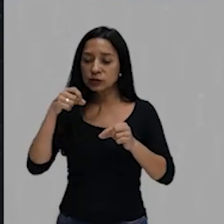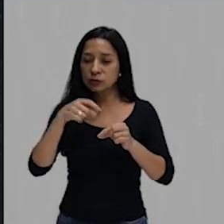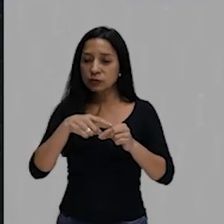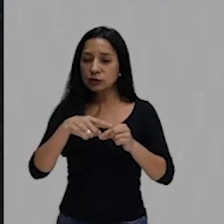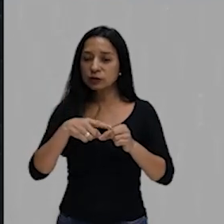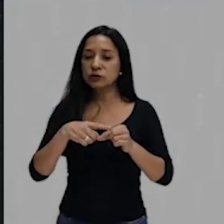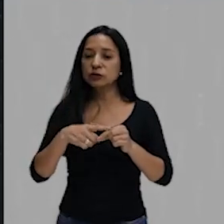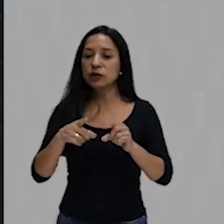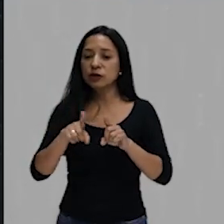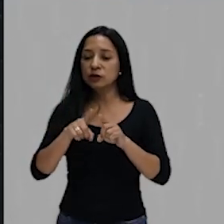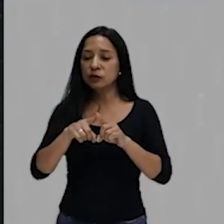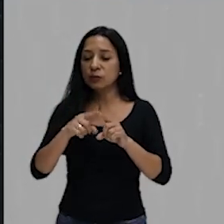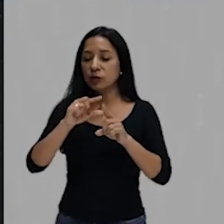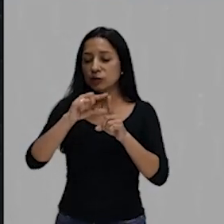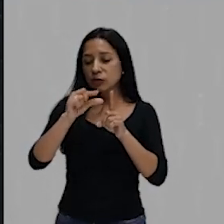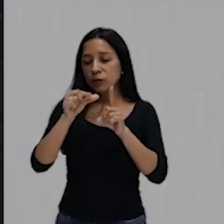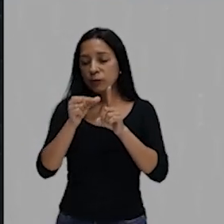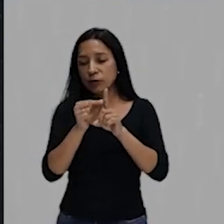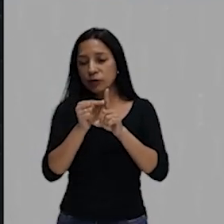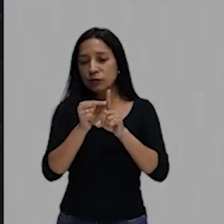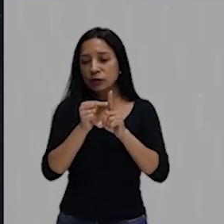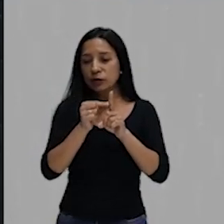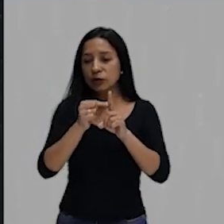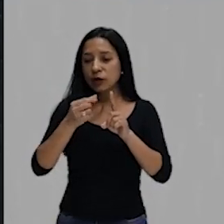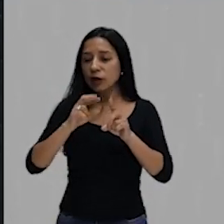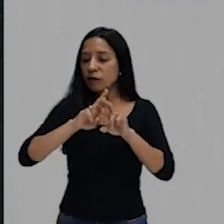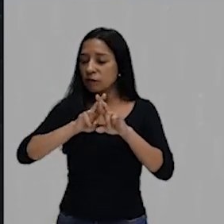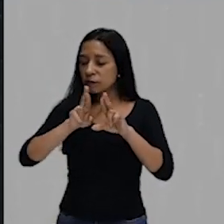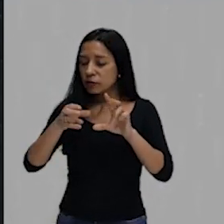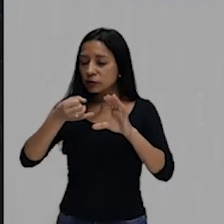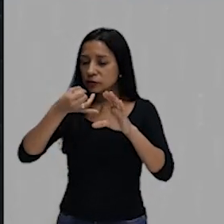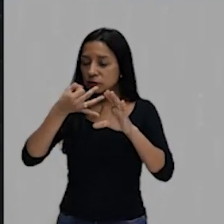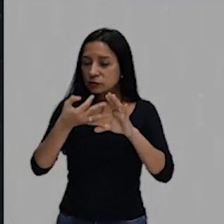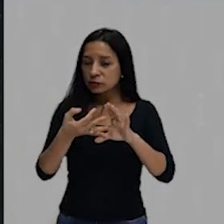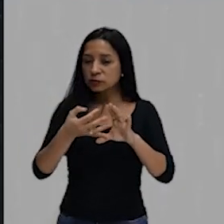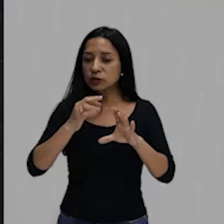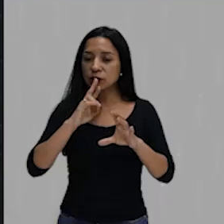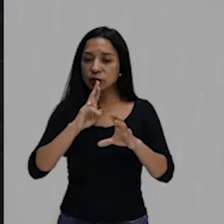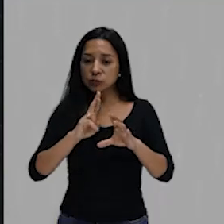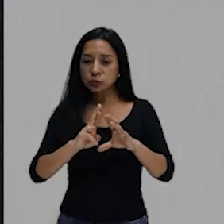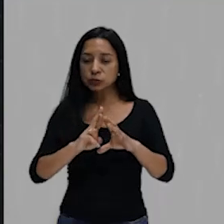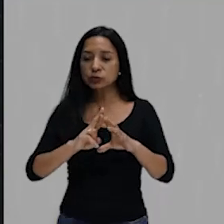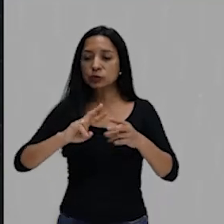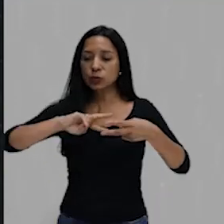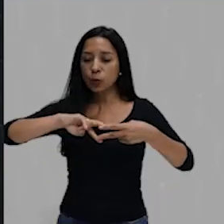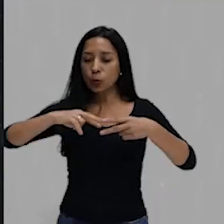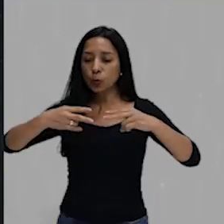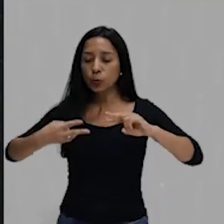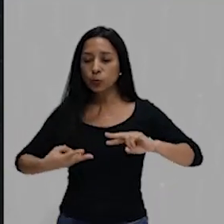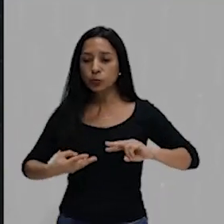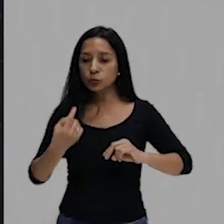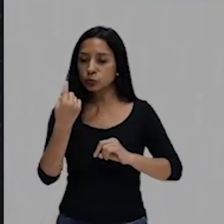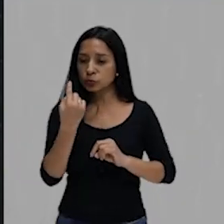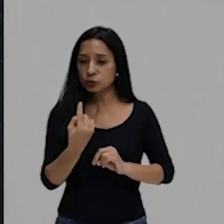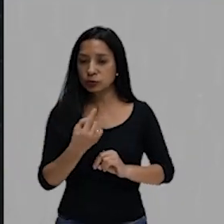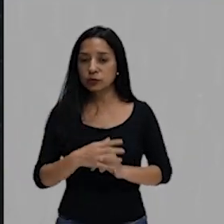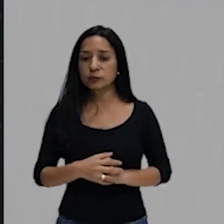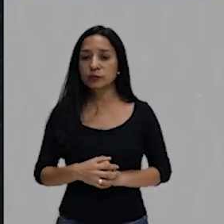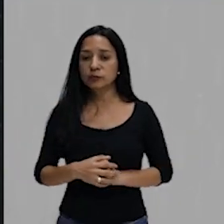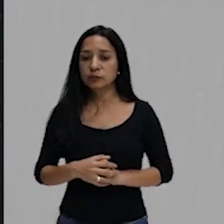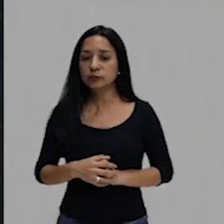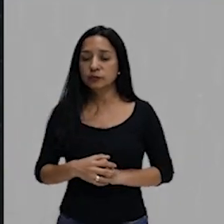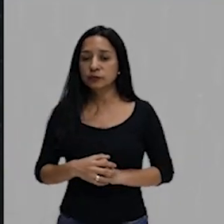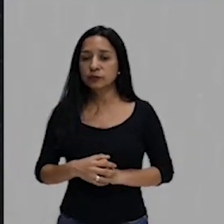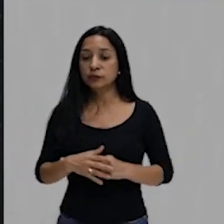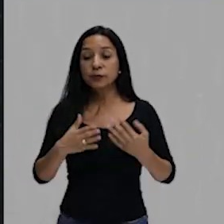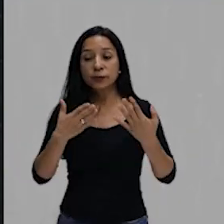da pétala. Então, são várias características resultantes da ação de um único gene. Então, isso é chamado de pleiotropia.